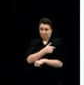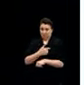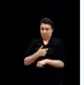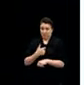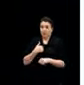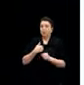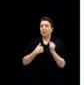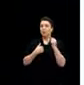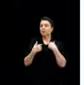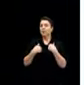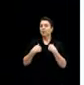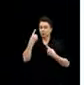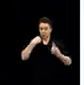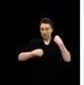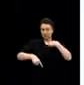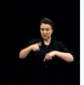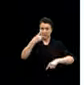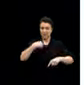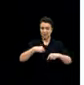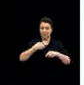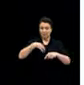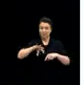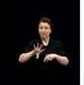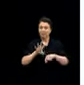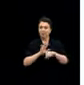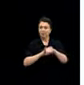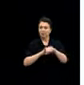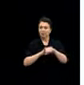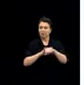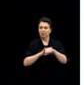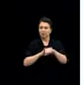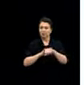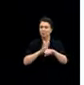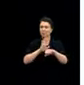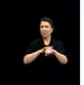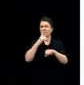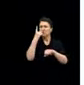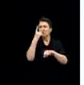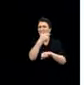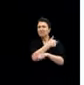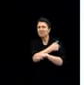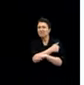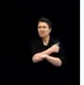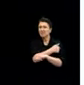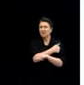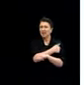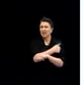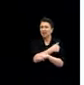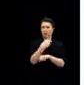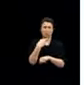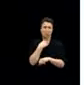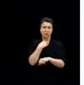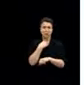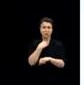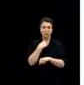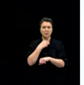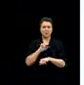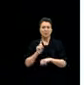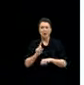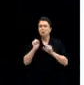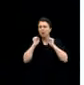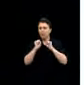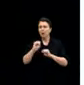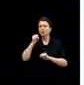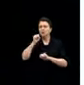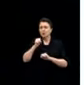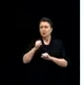imunológico. Não, né, gente? A aplicação de mais de uma vacina no mesmo dia não vai causar danos ao sistema imunológico, sendo,